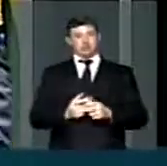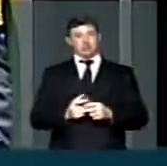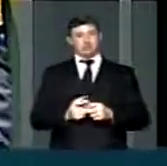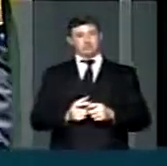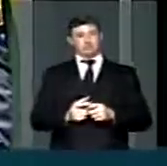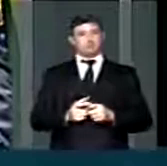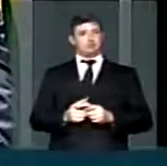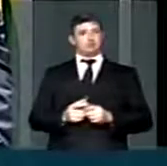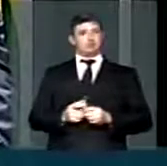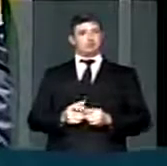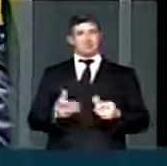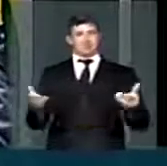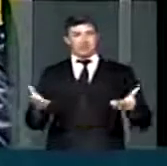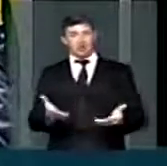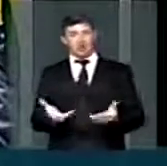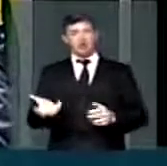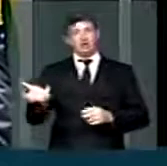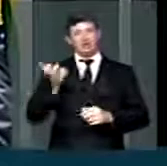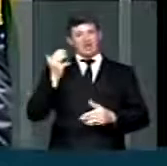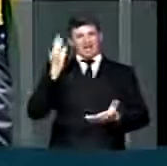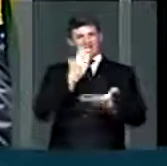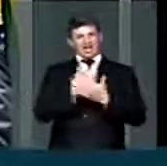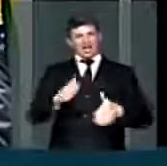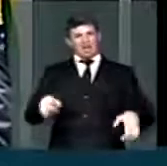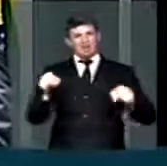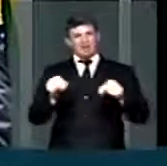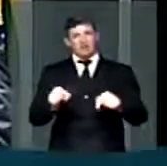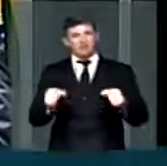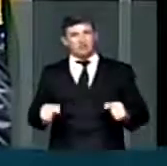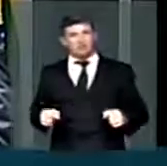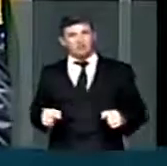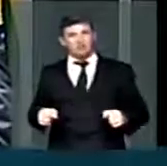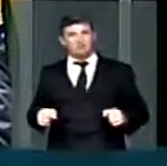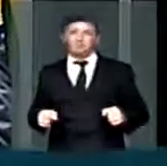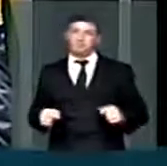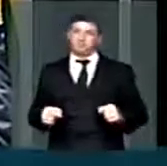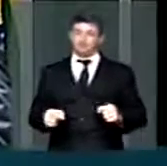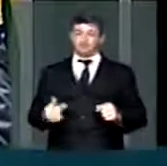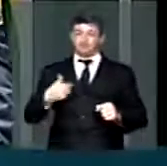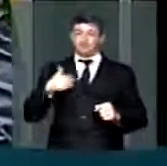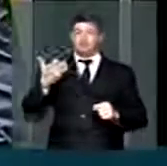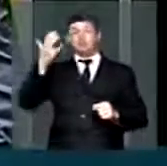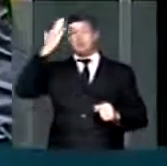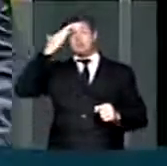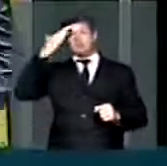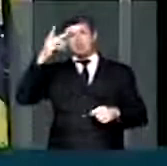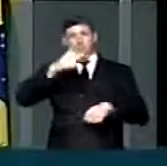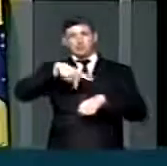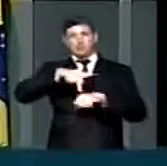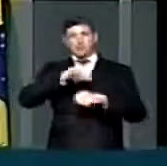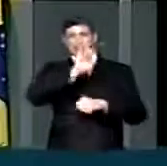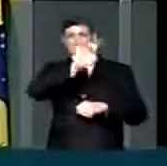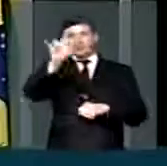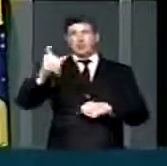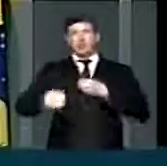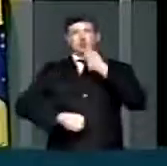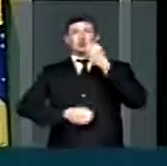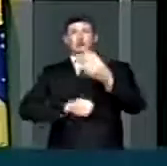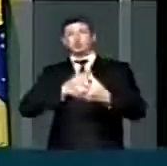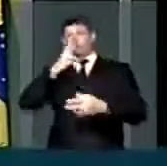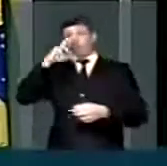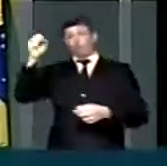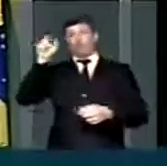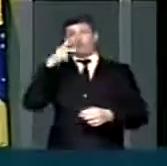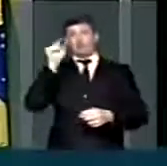toda a região, agora estão querendo também acabar com a Zona Franca de Manaus. Eu queria saber se esses países que têm esse discurso muito